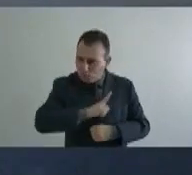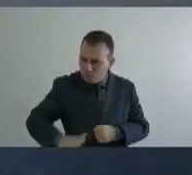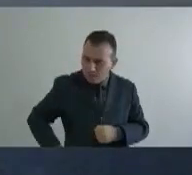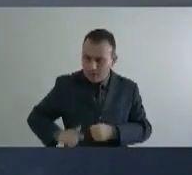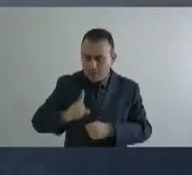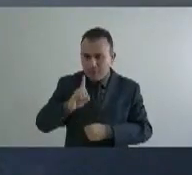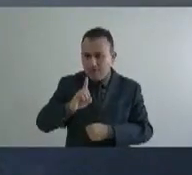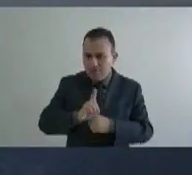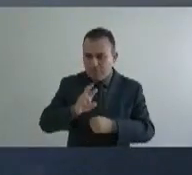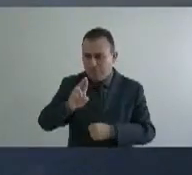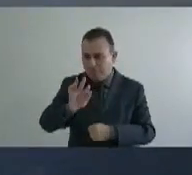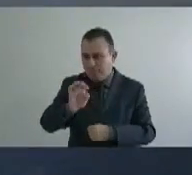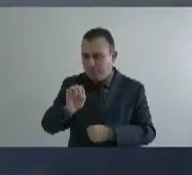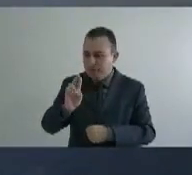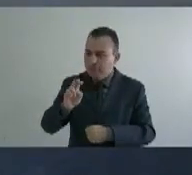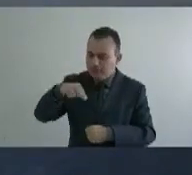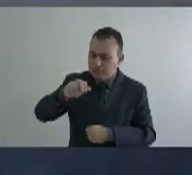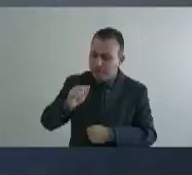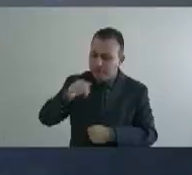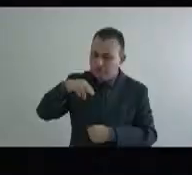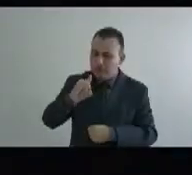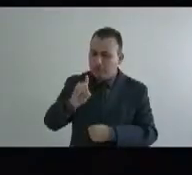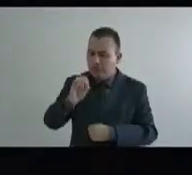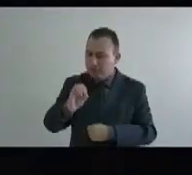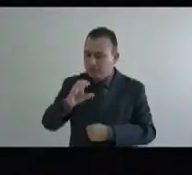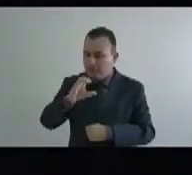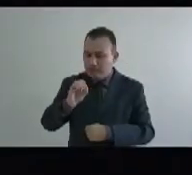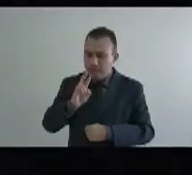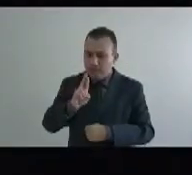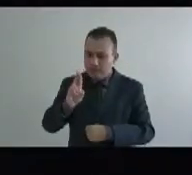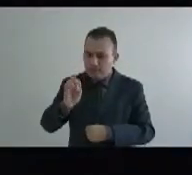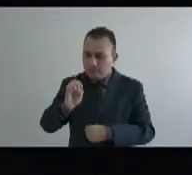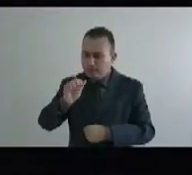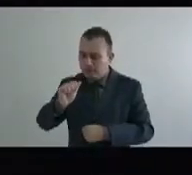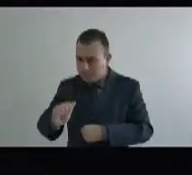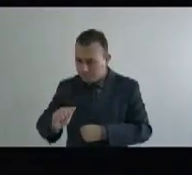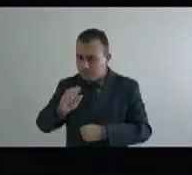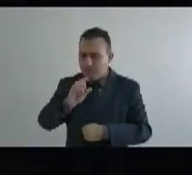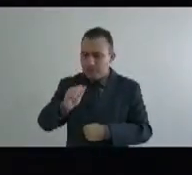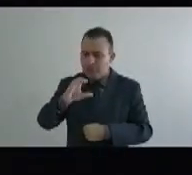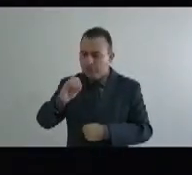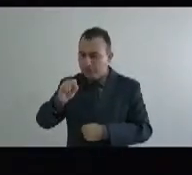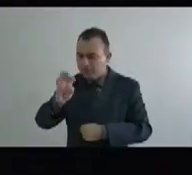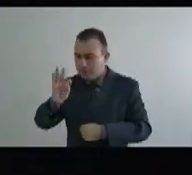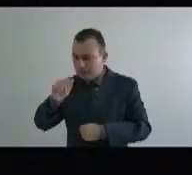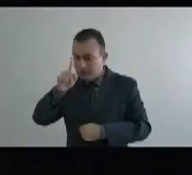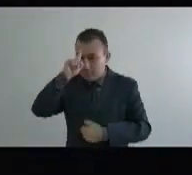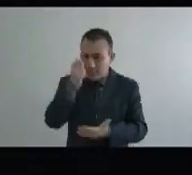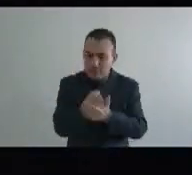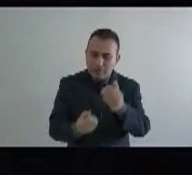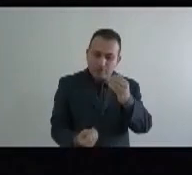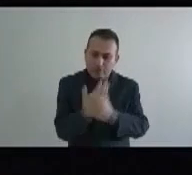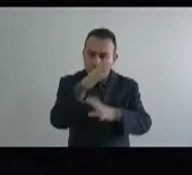Dr. Fernando Correia da Costa, de saudosa memória, resolveu criar o Tribunal de Contas do Estado para fiscalizar não só